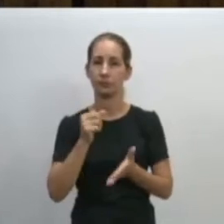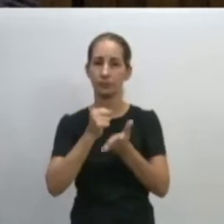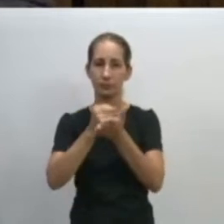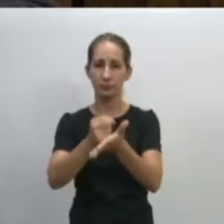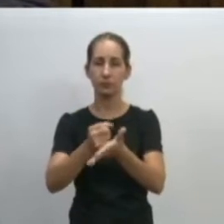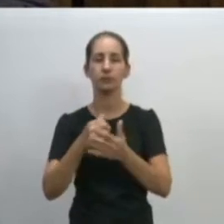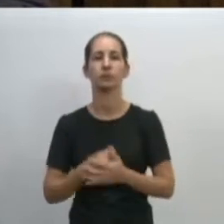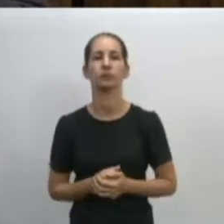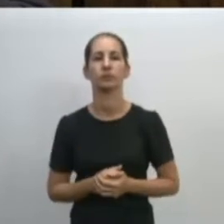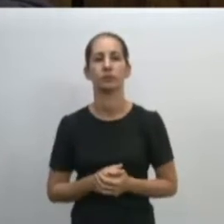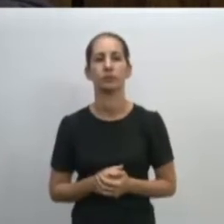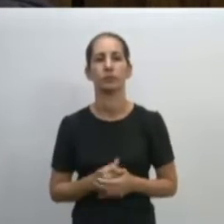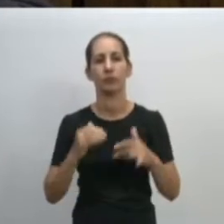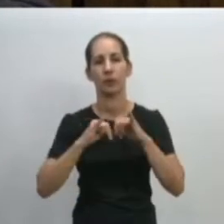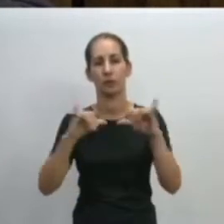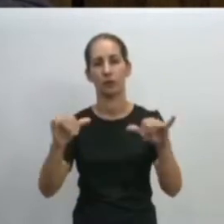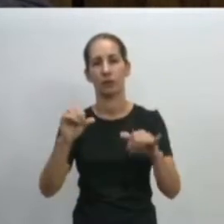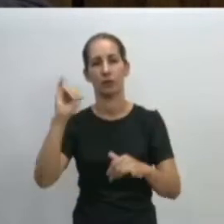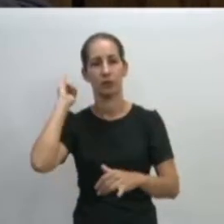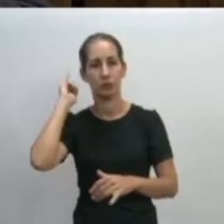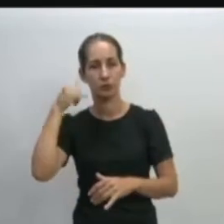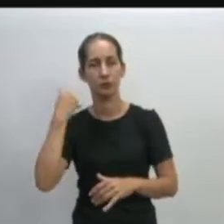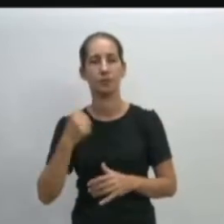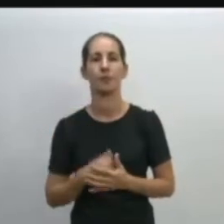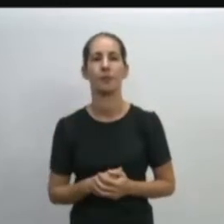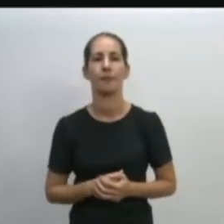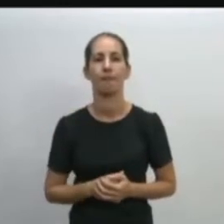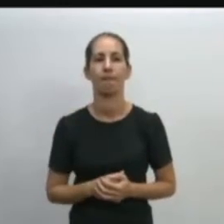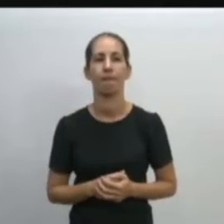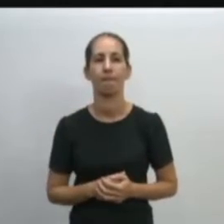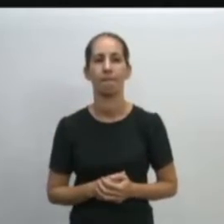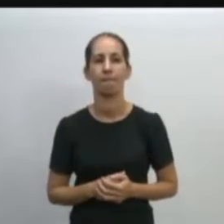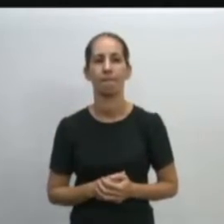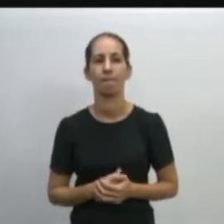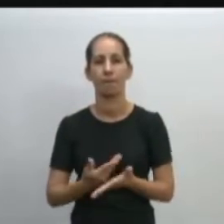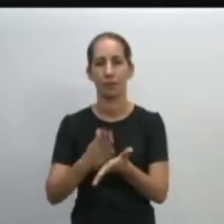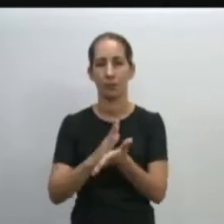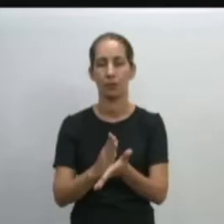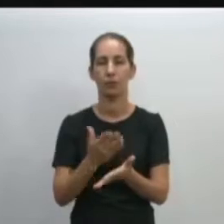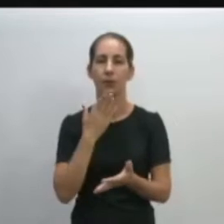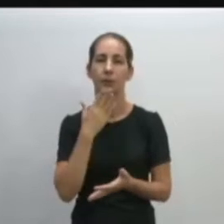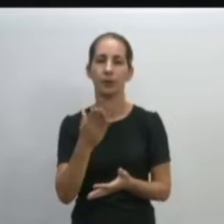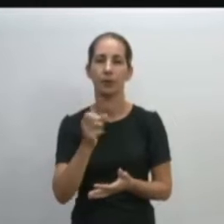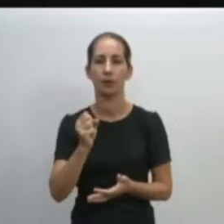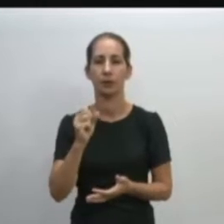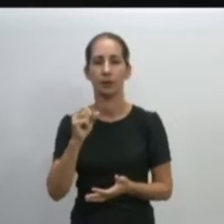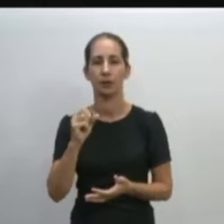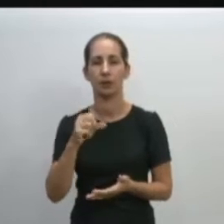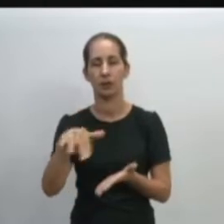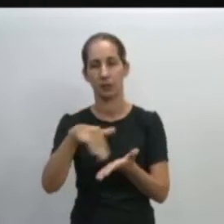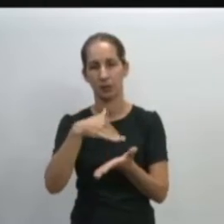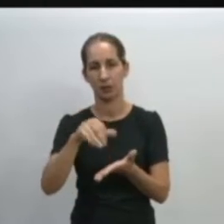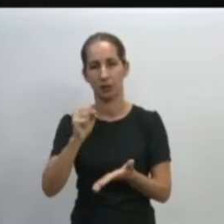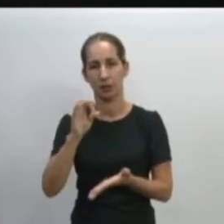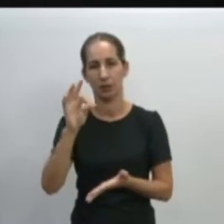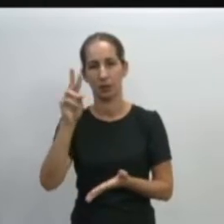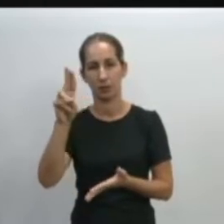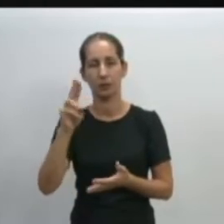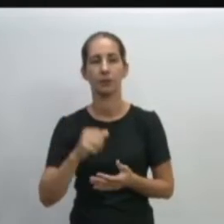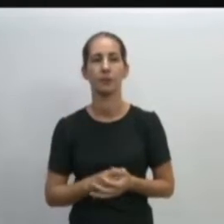somar a fala da vereadora Júlia, com relação a algumas demandas da secretaria da